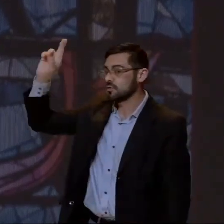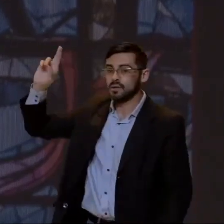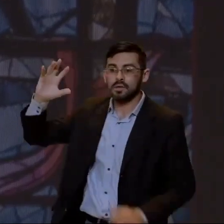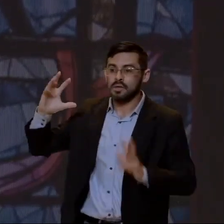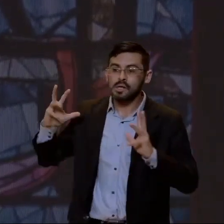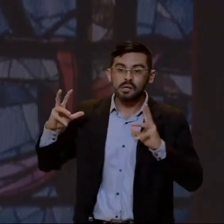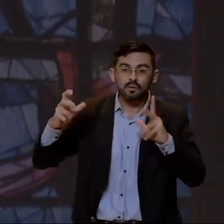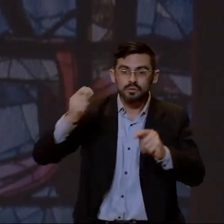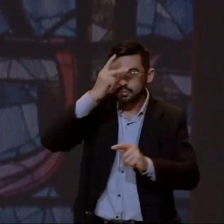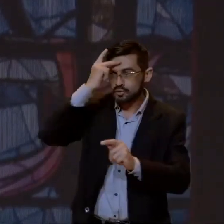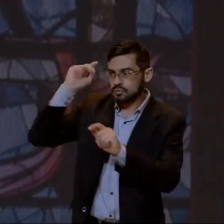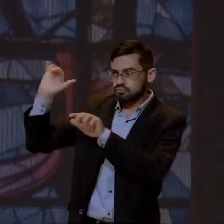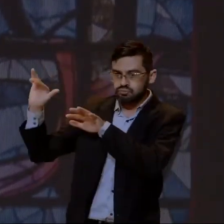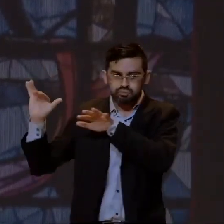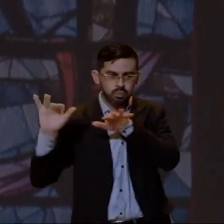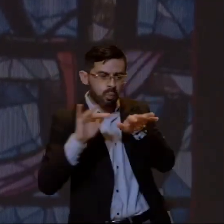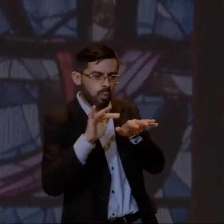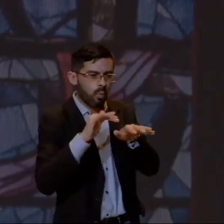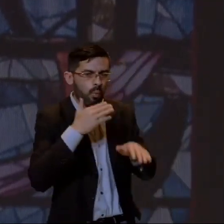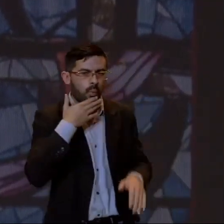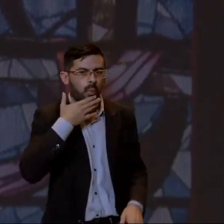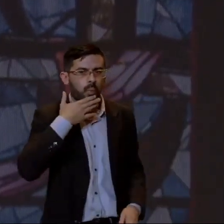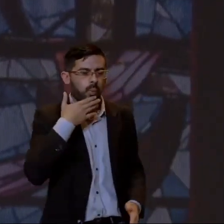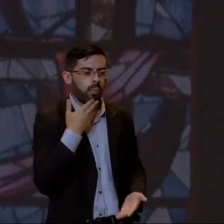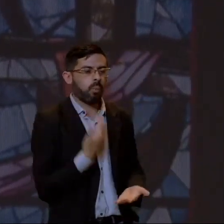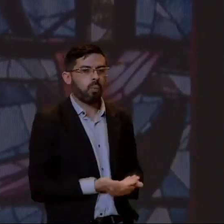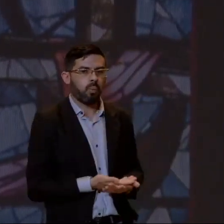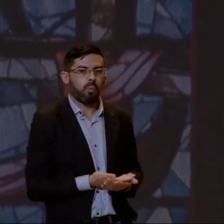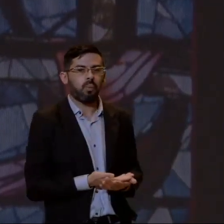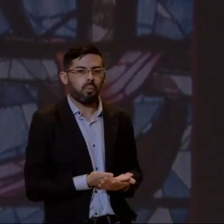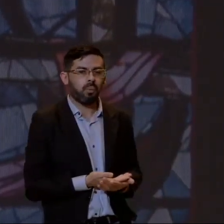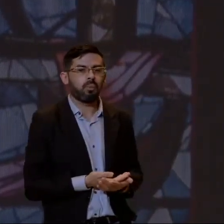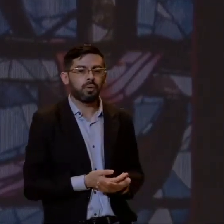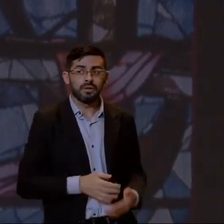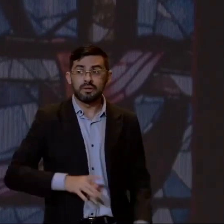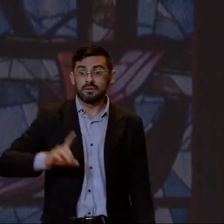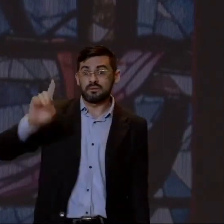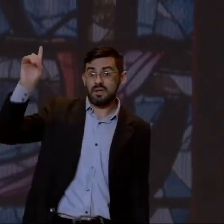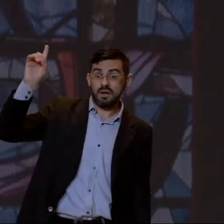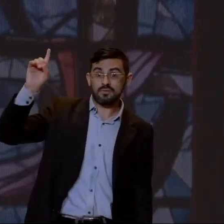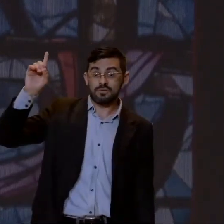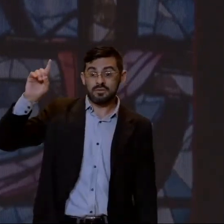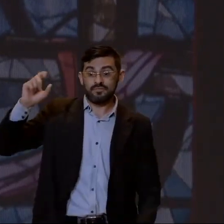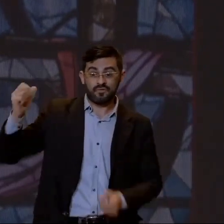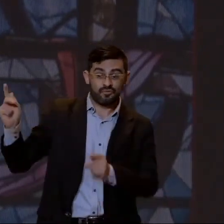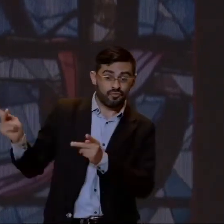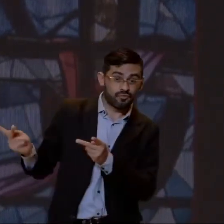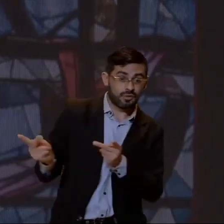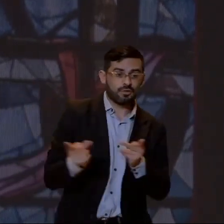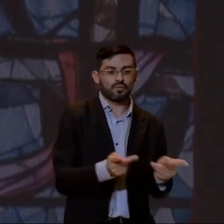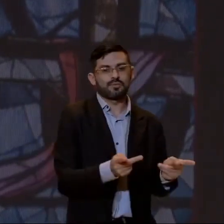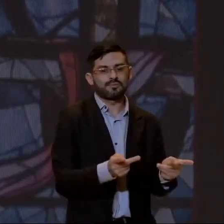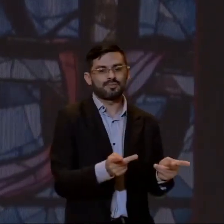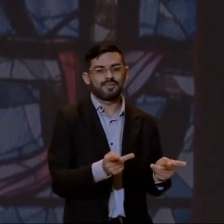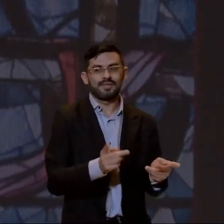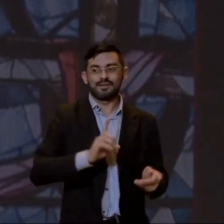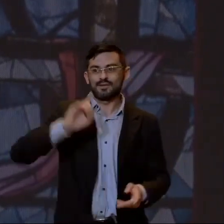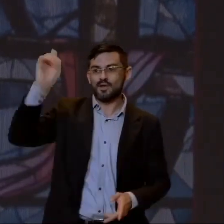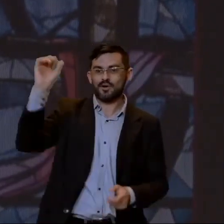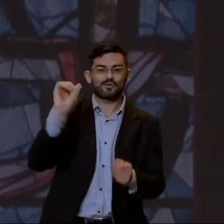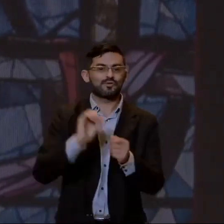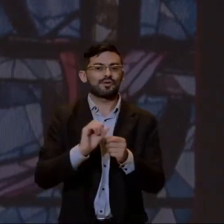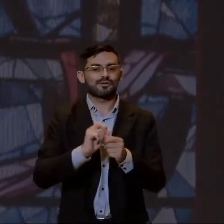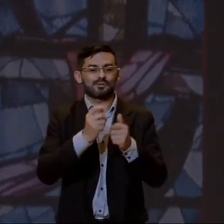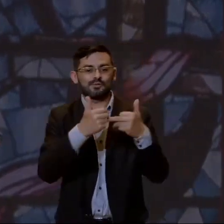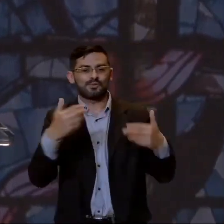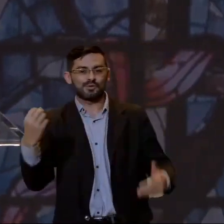mundo que está em volta diz: uau, Deus está aqui, Deus está fazendo algo